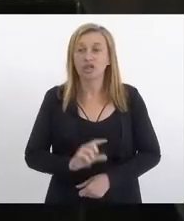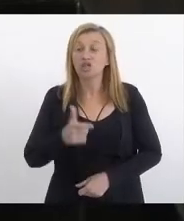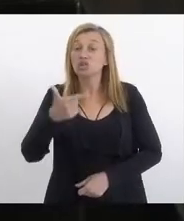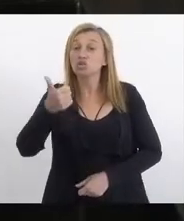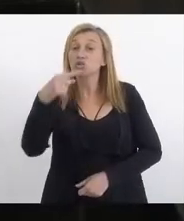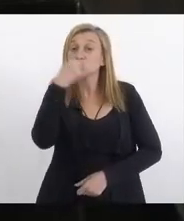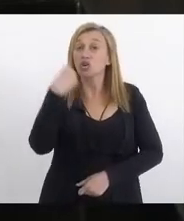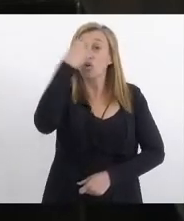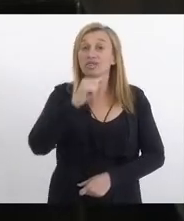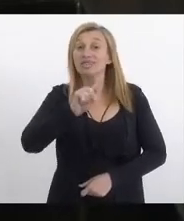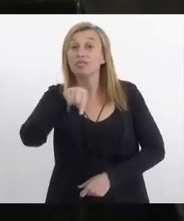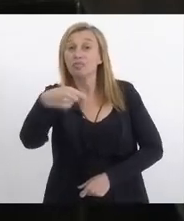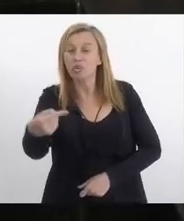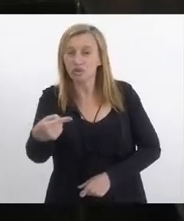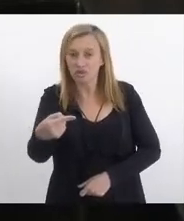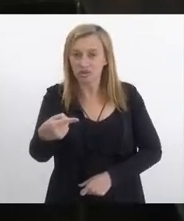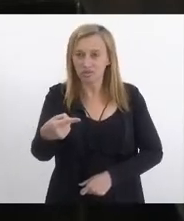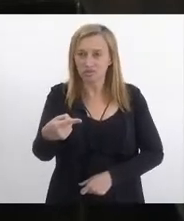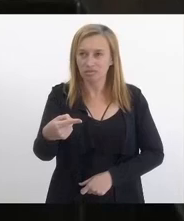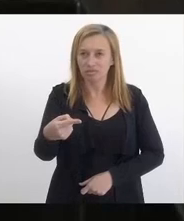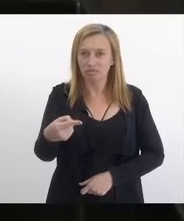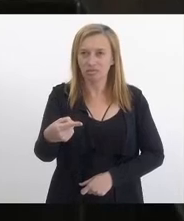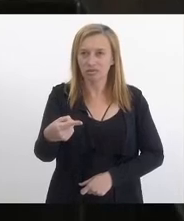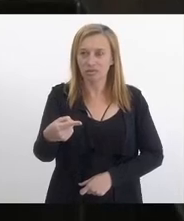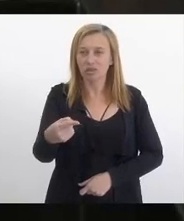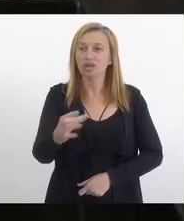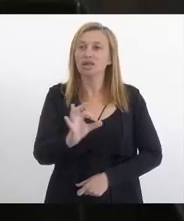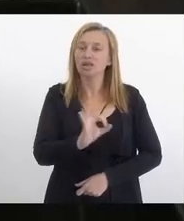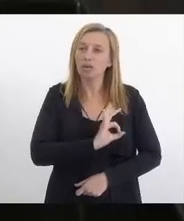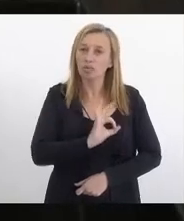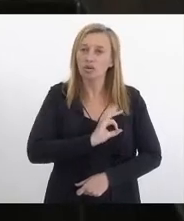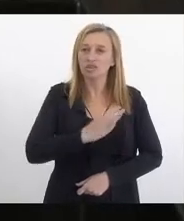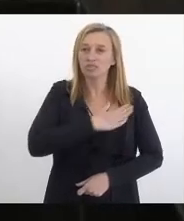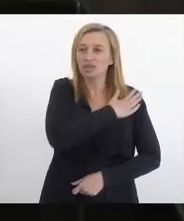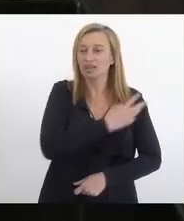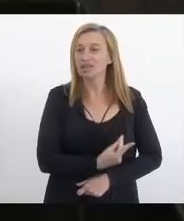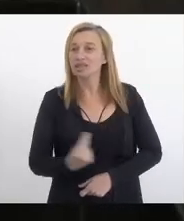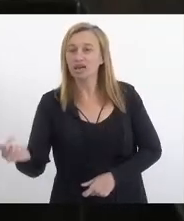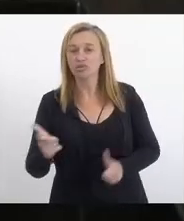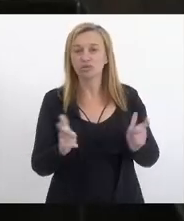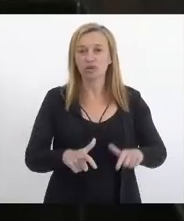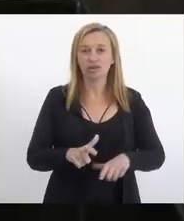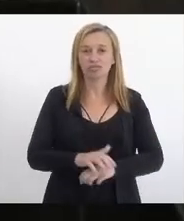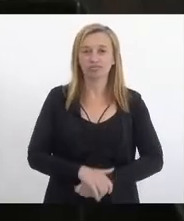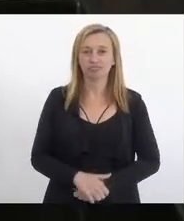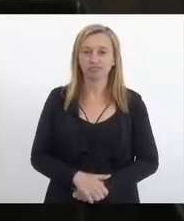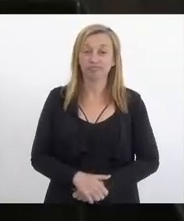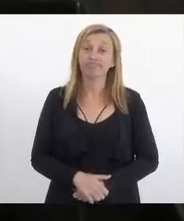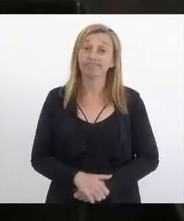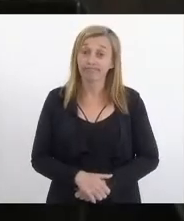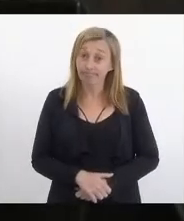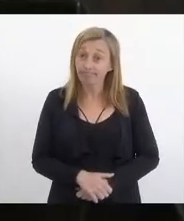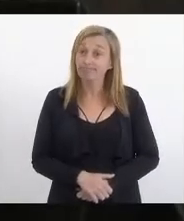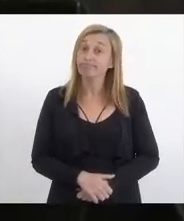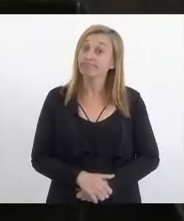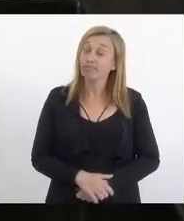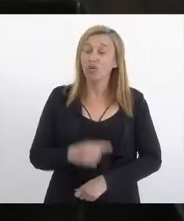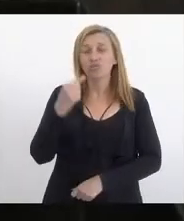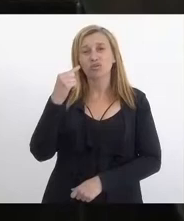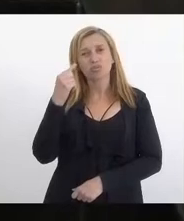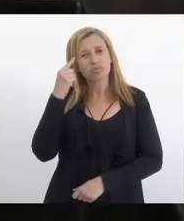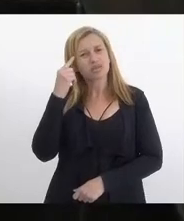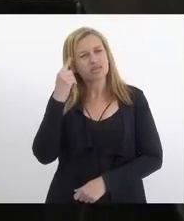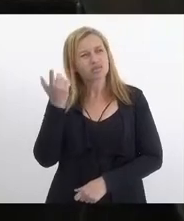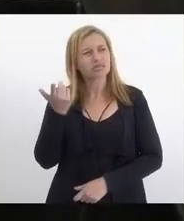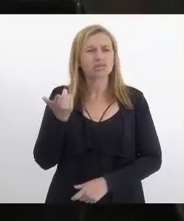12 horas depois que a Polícia Militar deixou aquela localidade. Isso me remete a